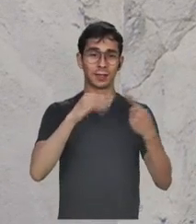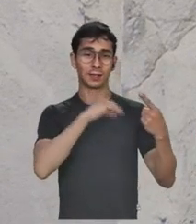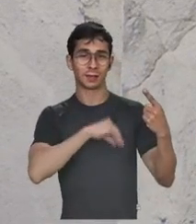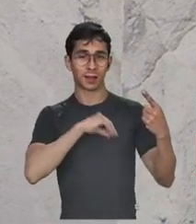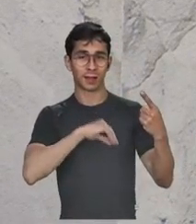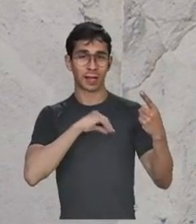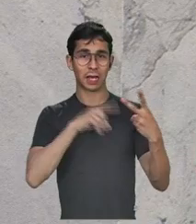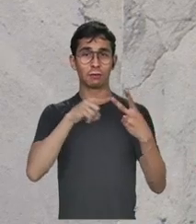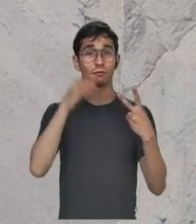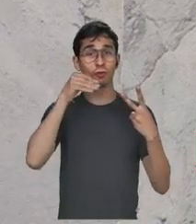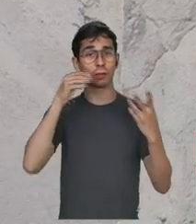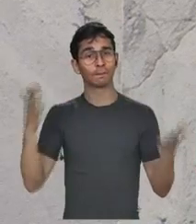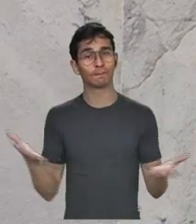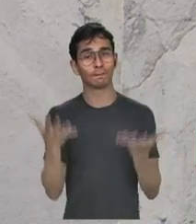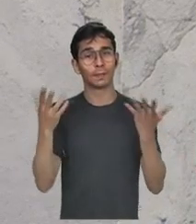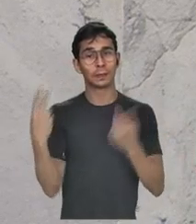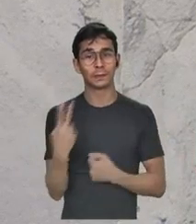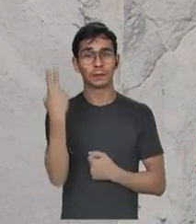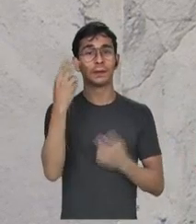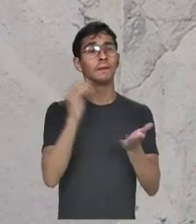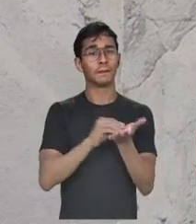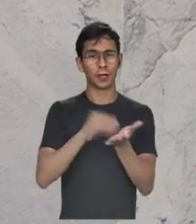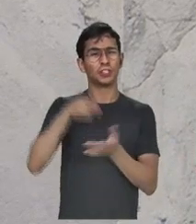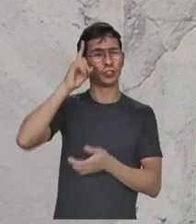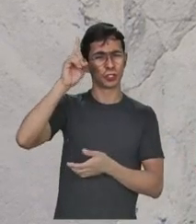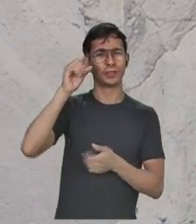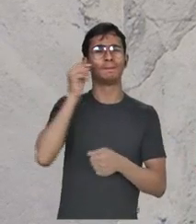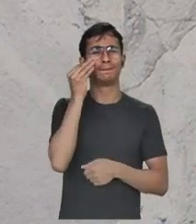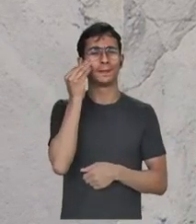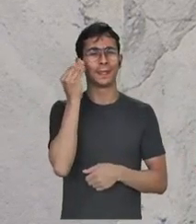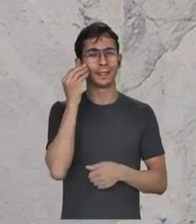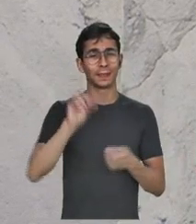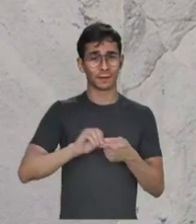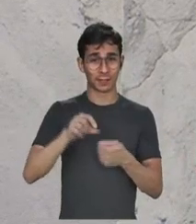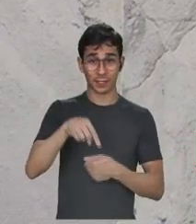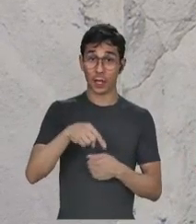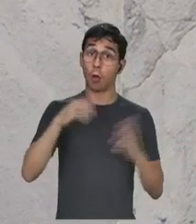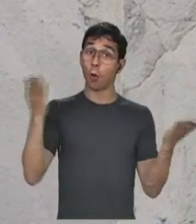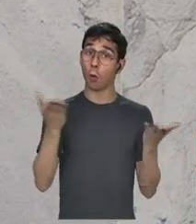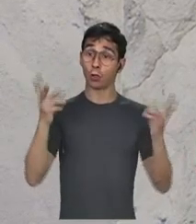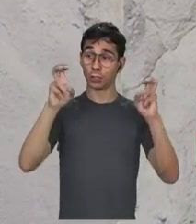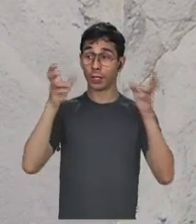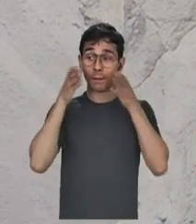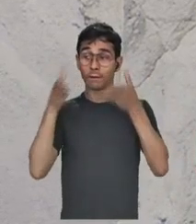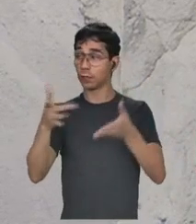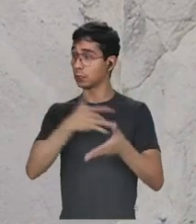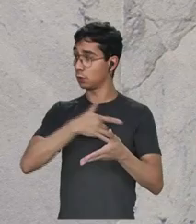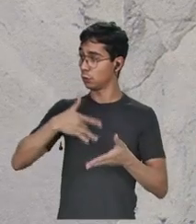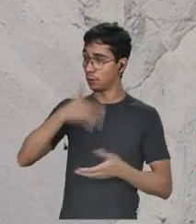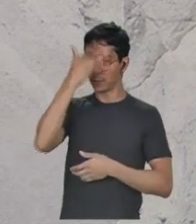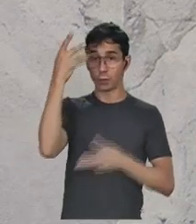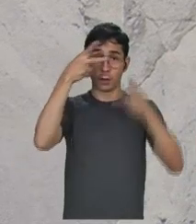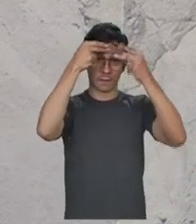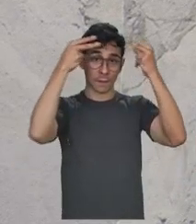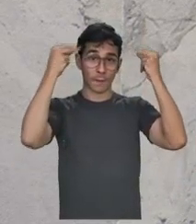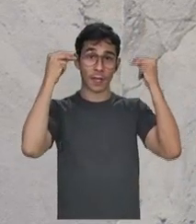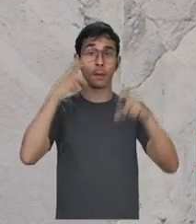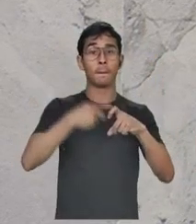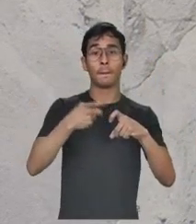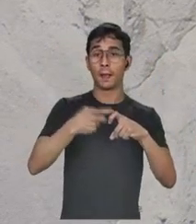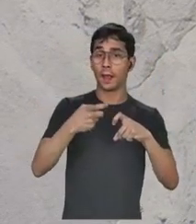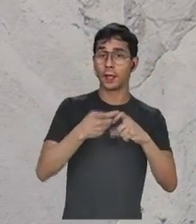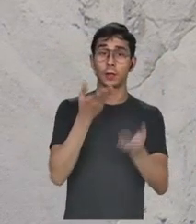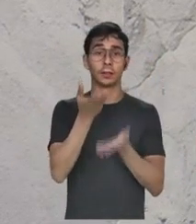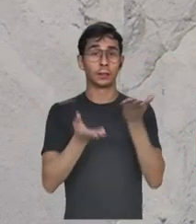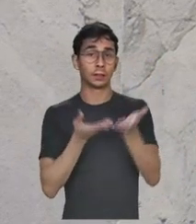o que nós fazemos todo dia que nesse caso hoje falando especificamente da saúde a valorização desses médicos enfermeiros atendentes pessoal